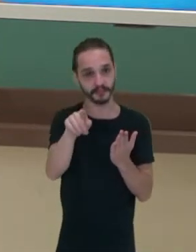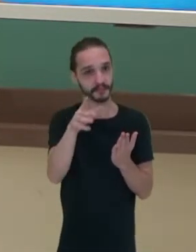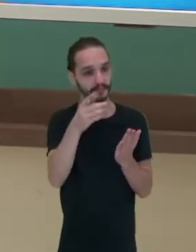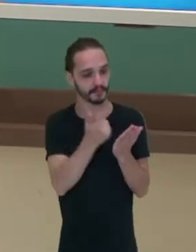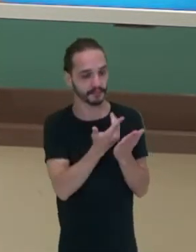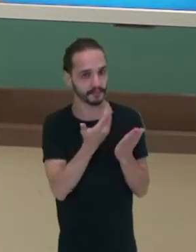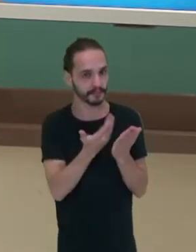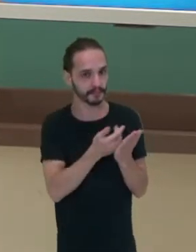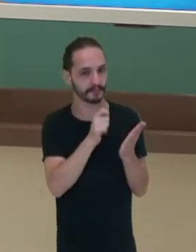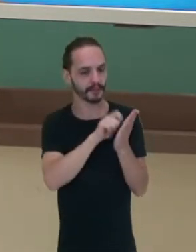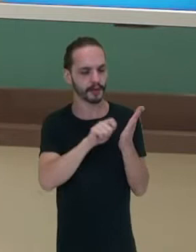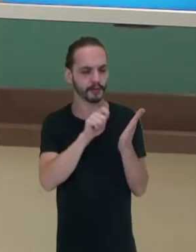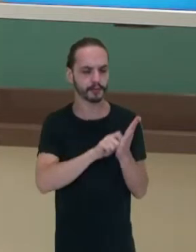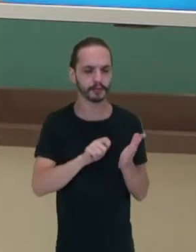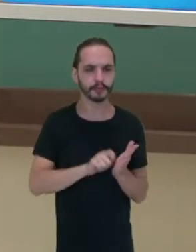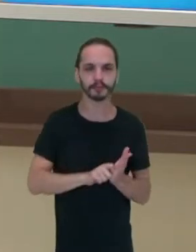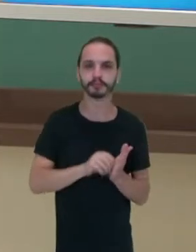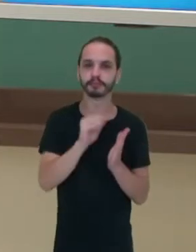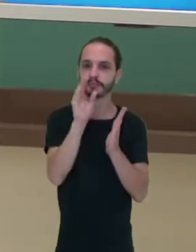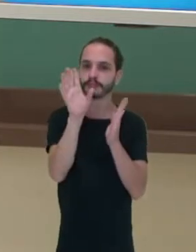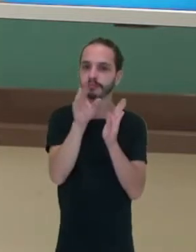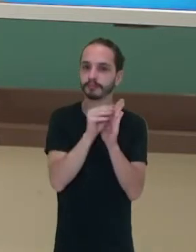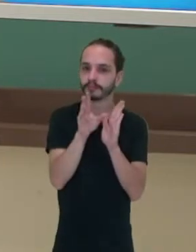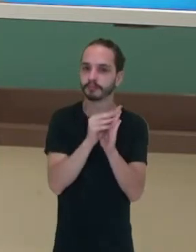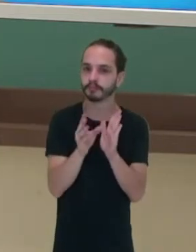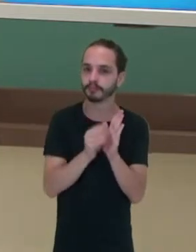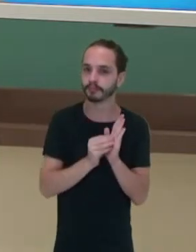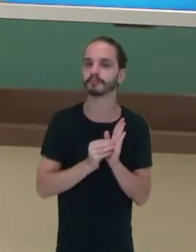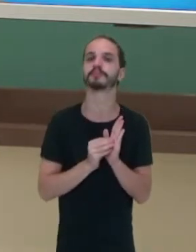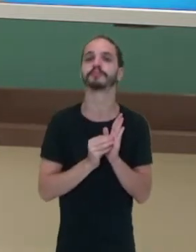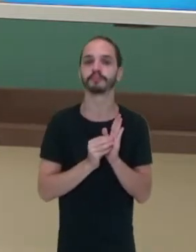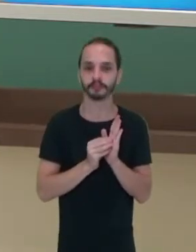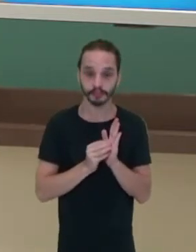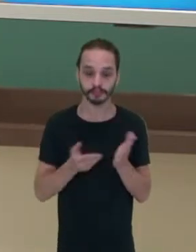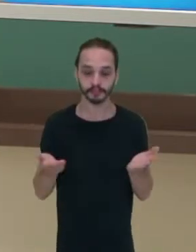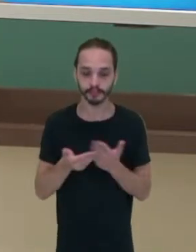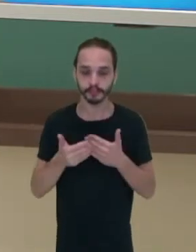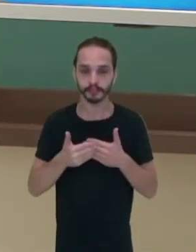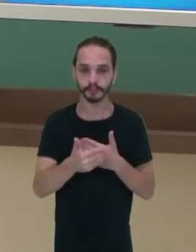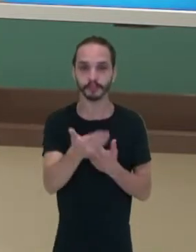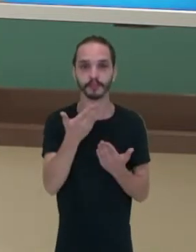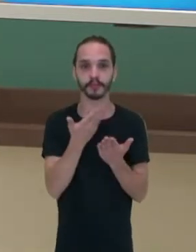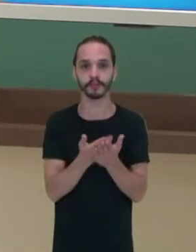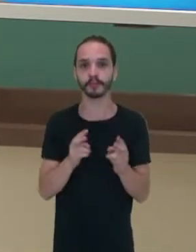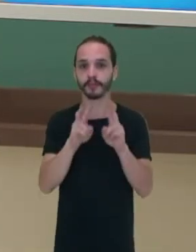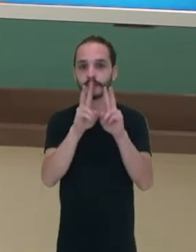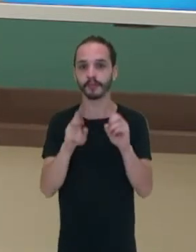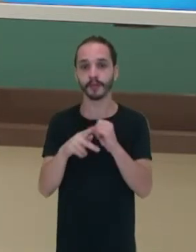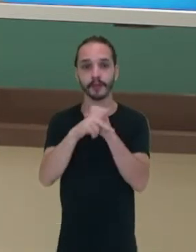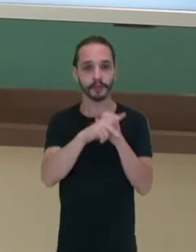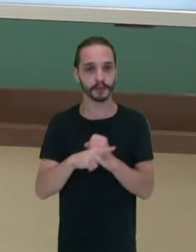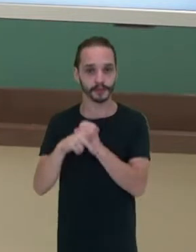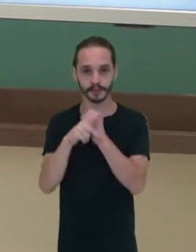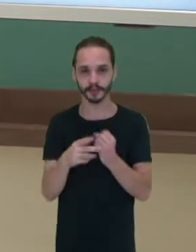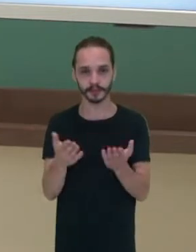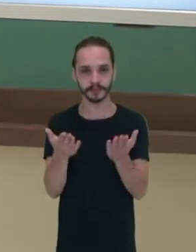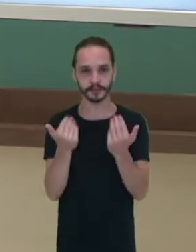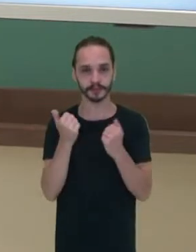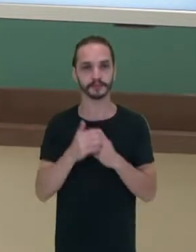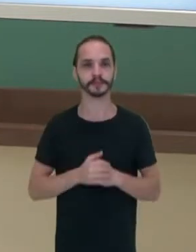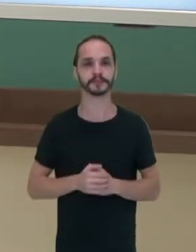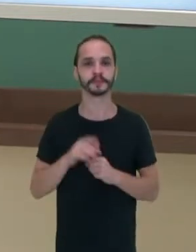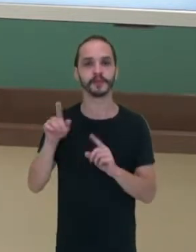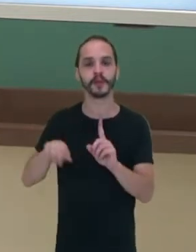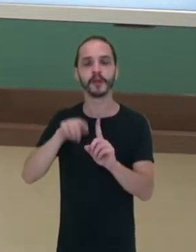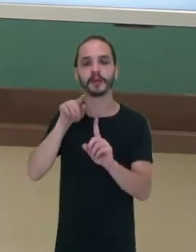você vai querer fazer anotações. Nesta aula falaremos sobre o reino protista. Bora lá então? Nós temos um